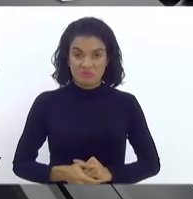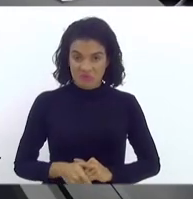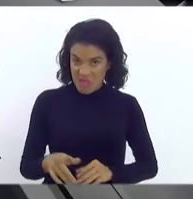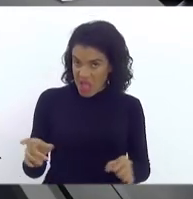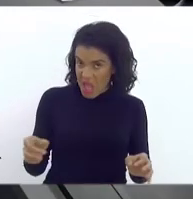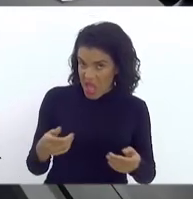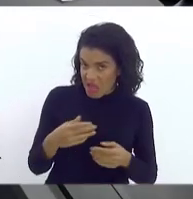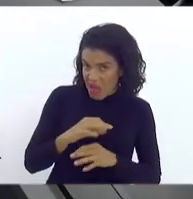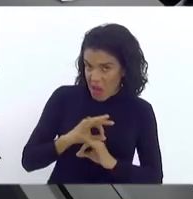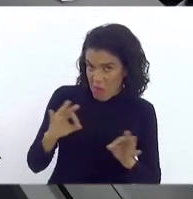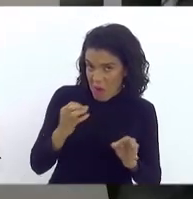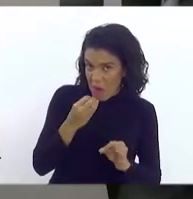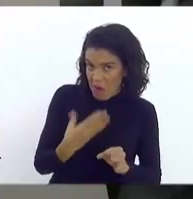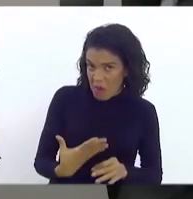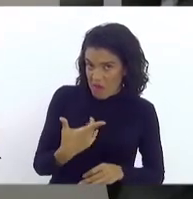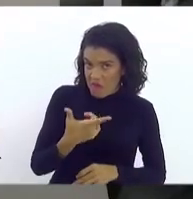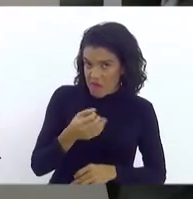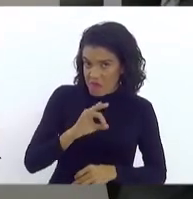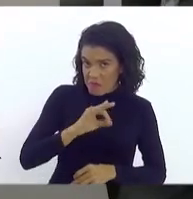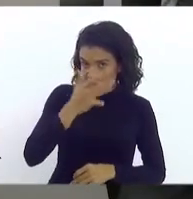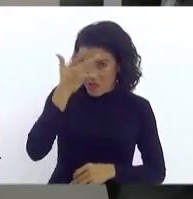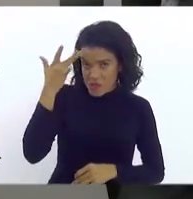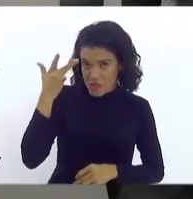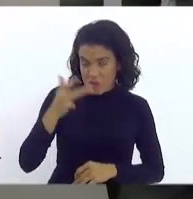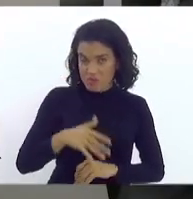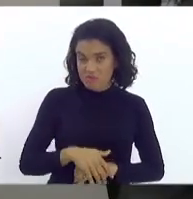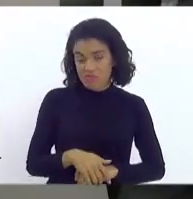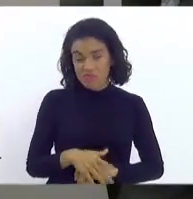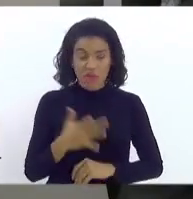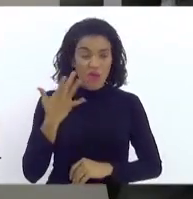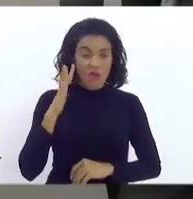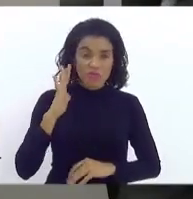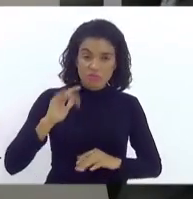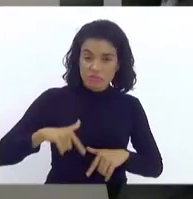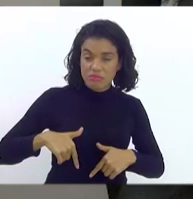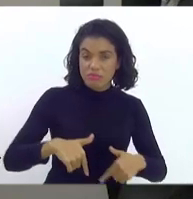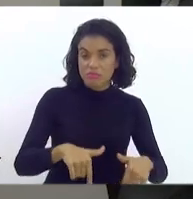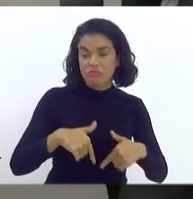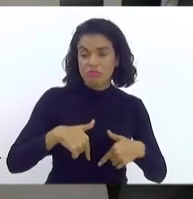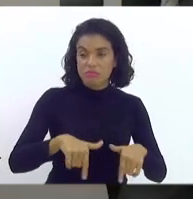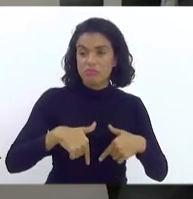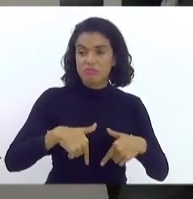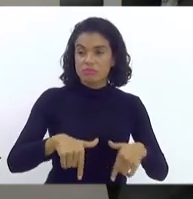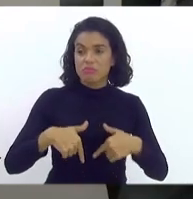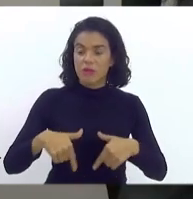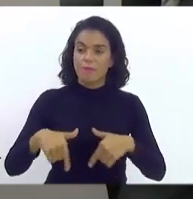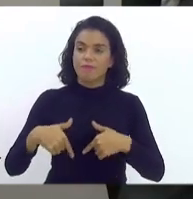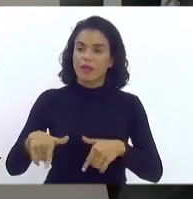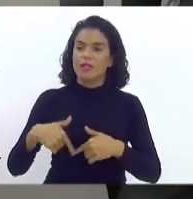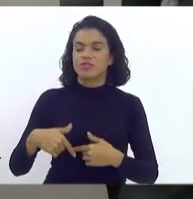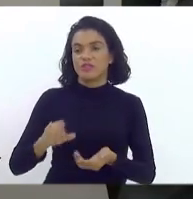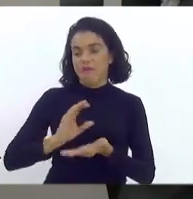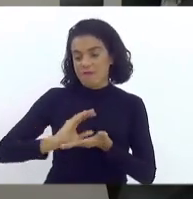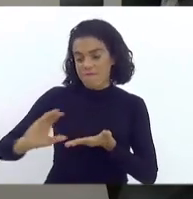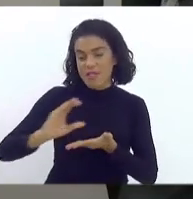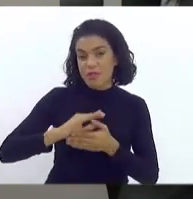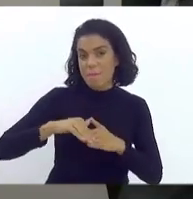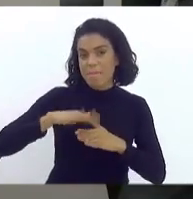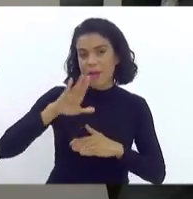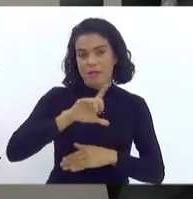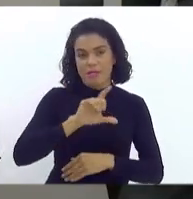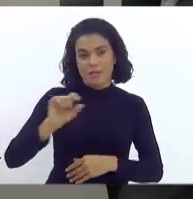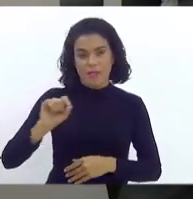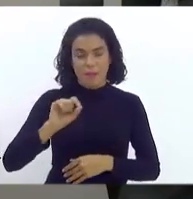isso? A gente entende que está atuando e a gente vem aumentando. A gente já investiu mais de 100 milhões de reais